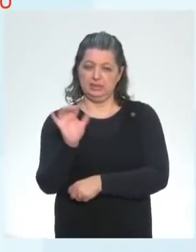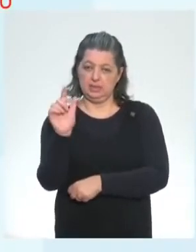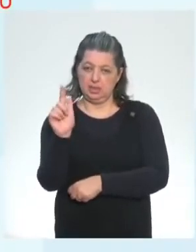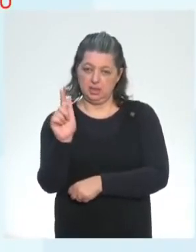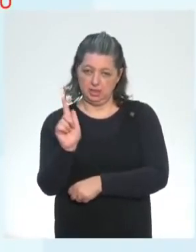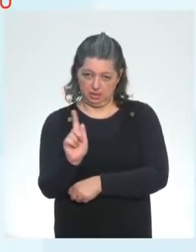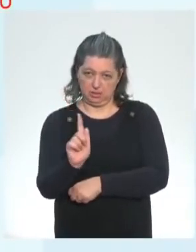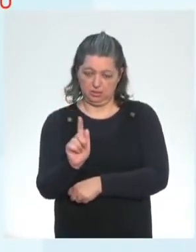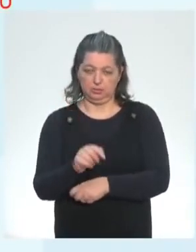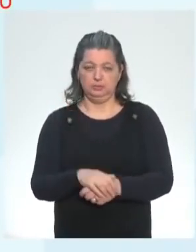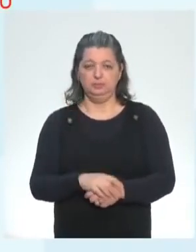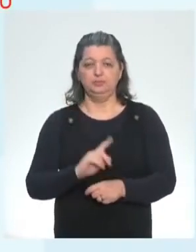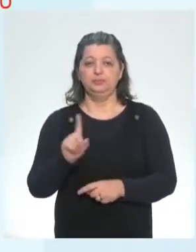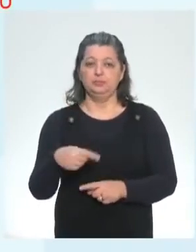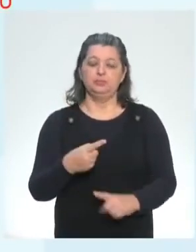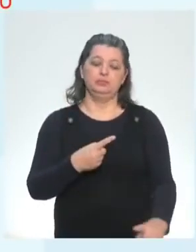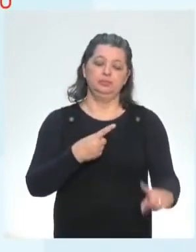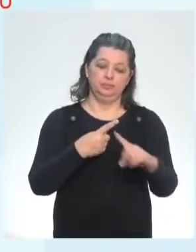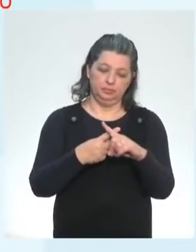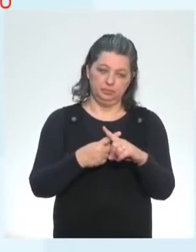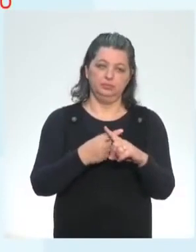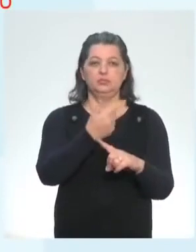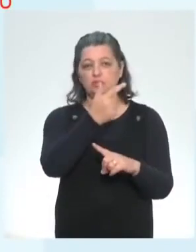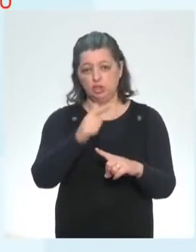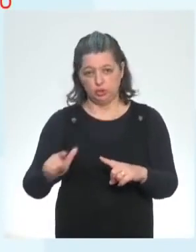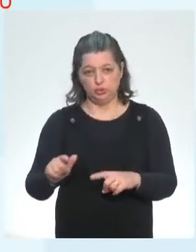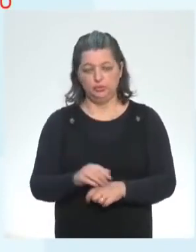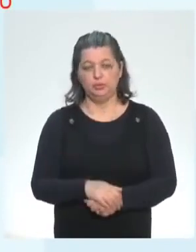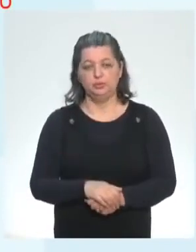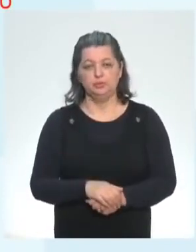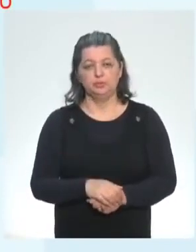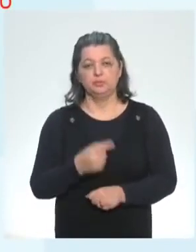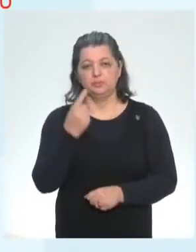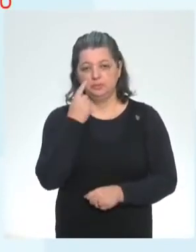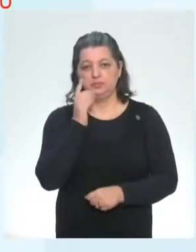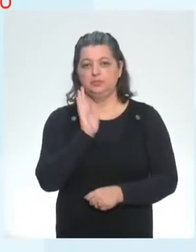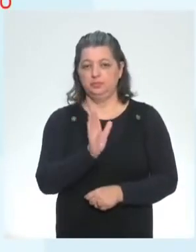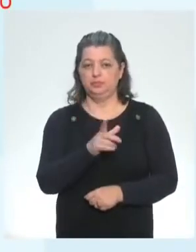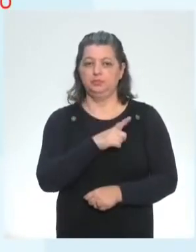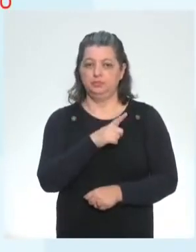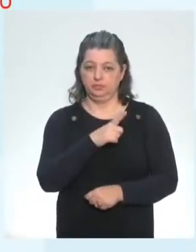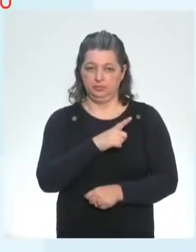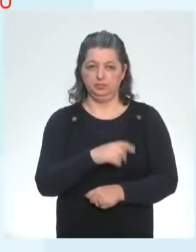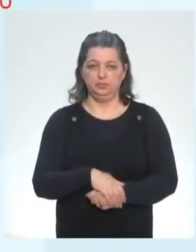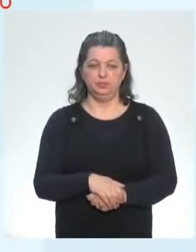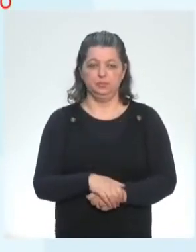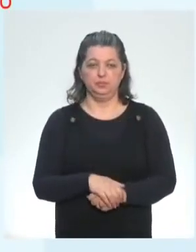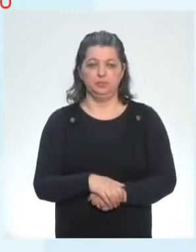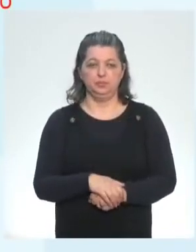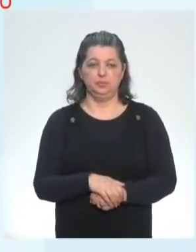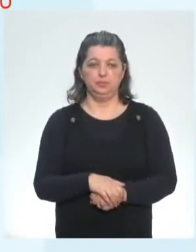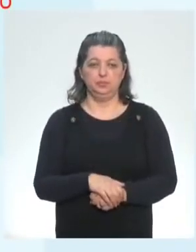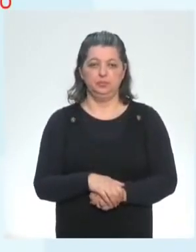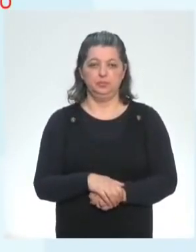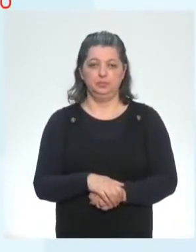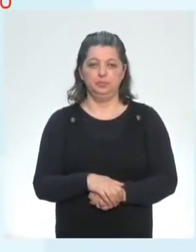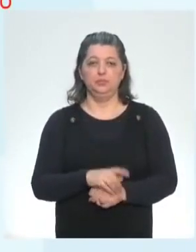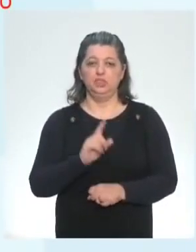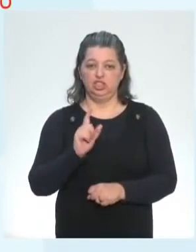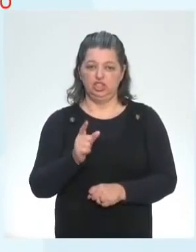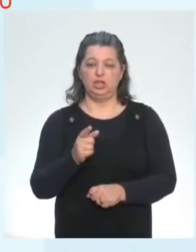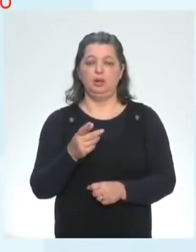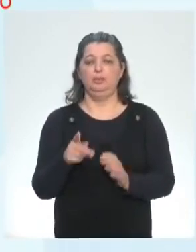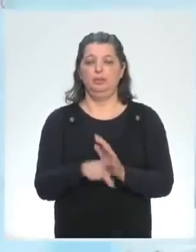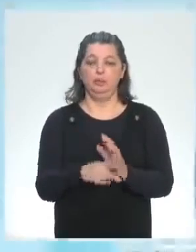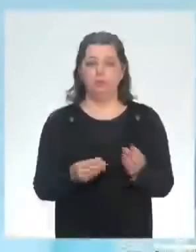regra de 3 e multiplico novamente. Aqui eu já tenho o valor em massa.